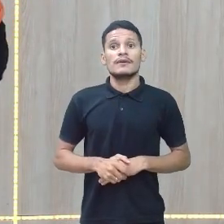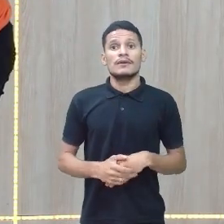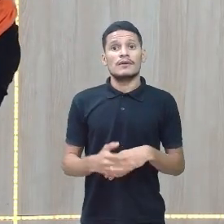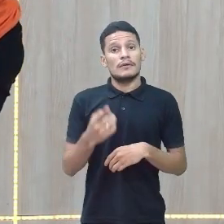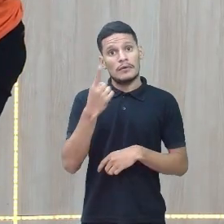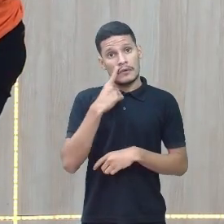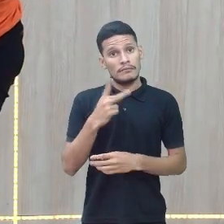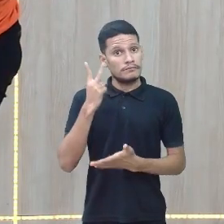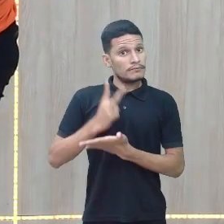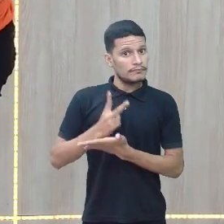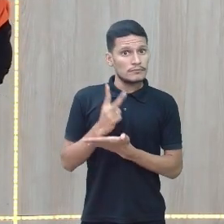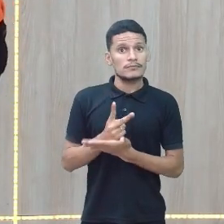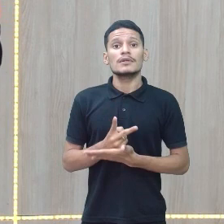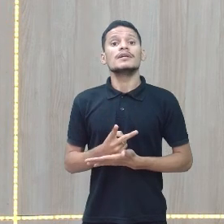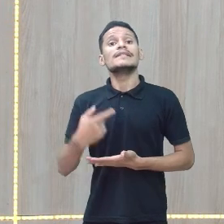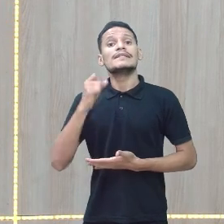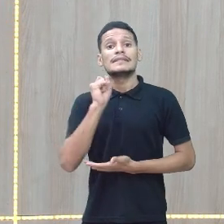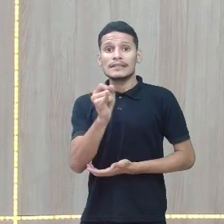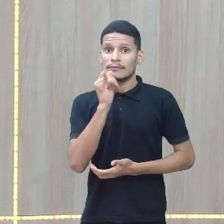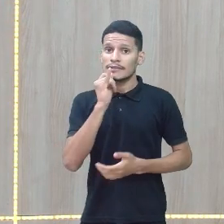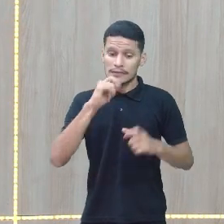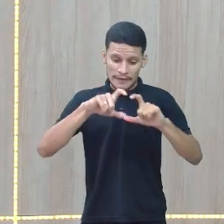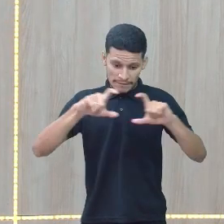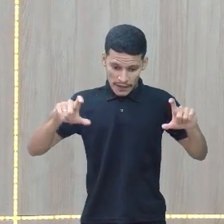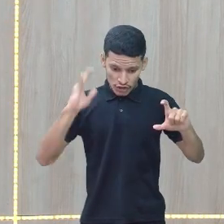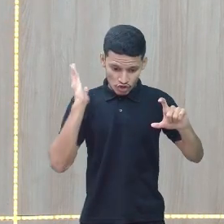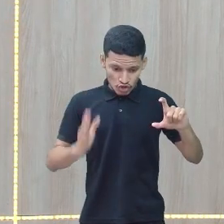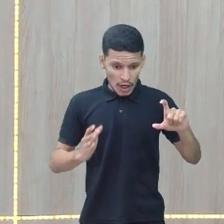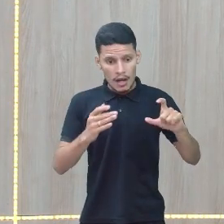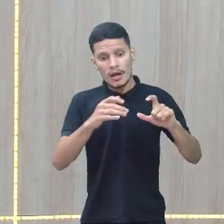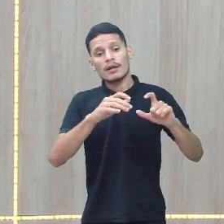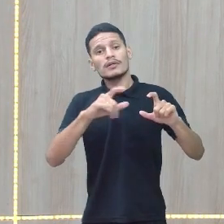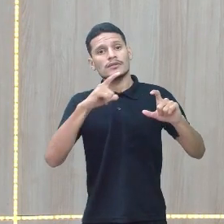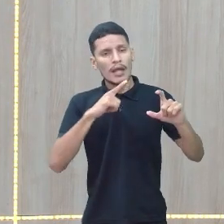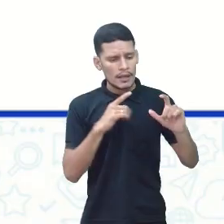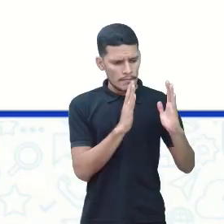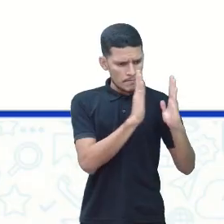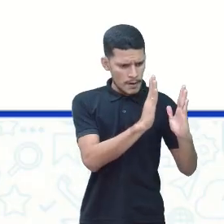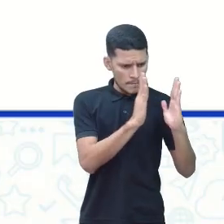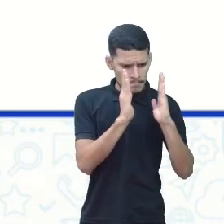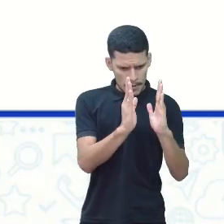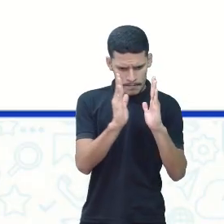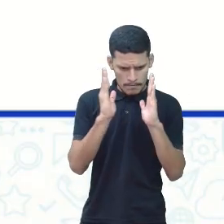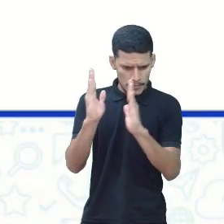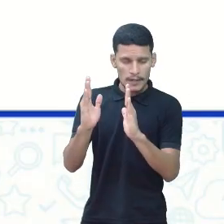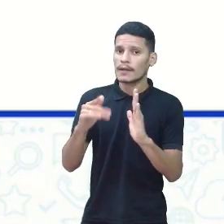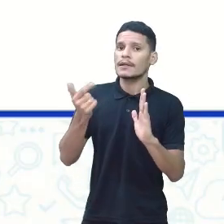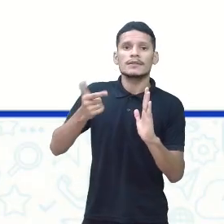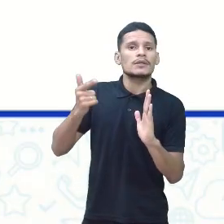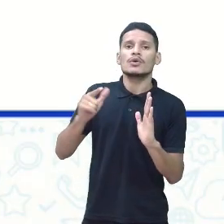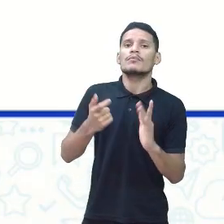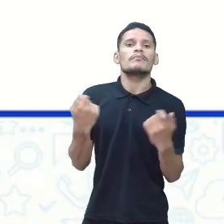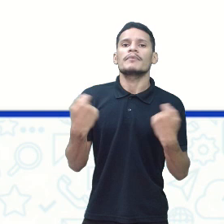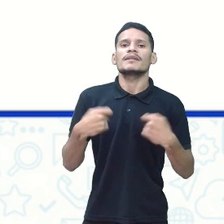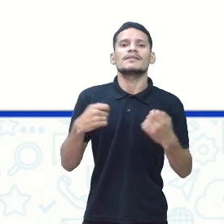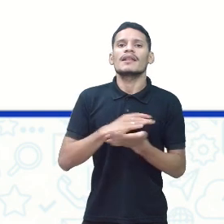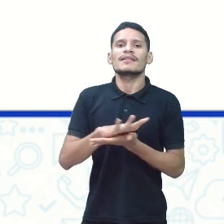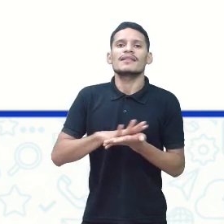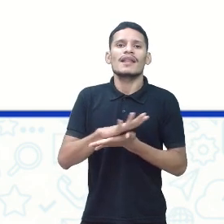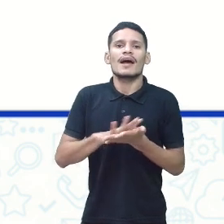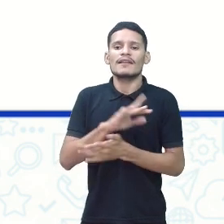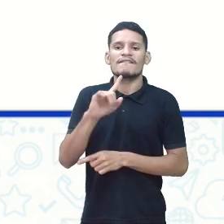Vamos indo. Quando a frase é escrita nessa sequência, não tem que colocar